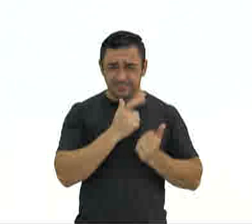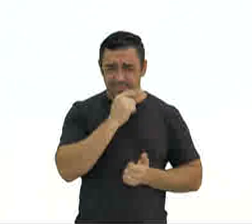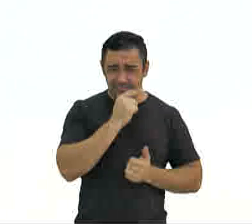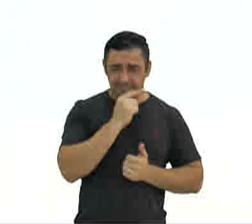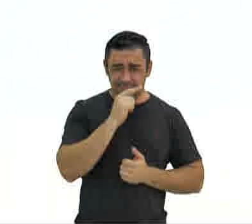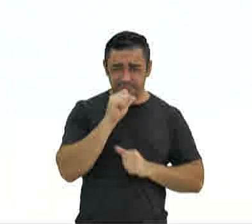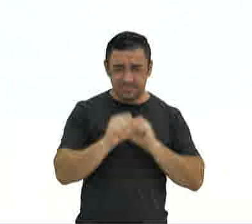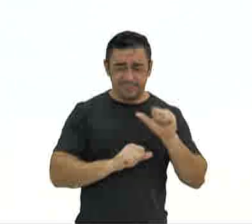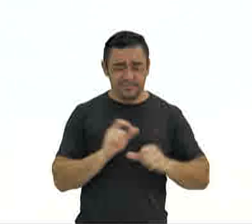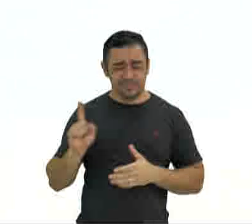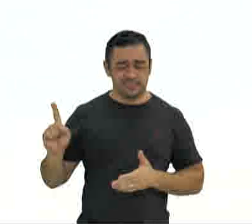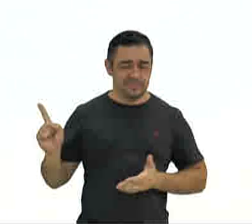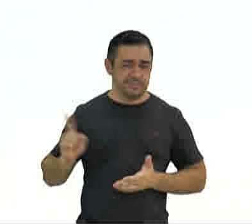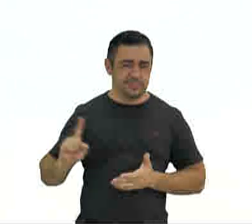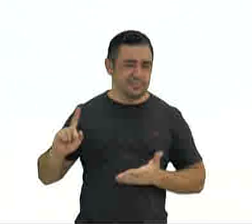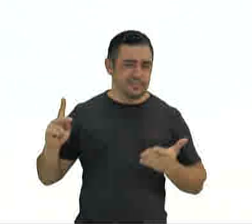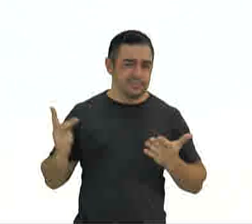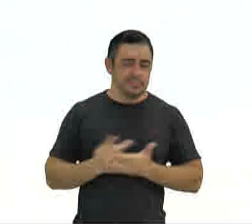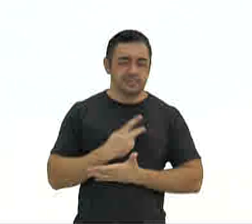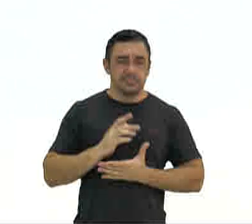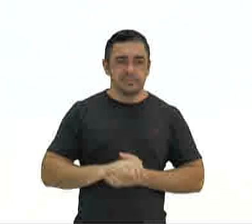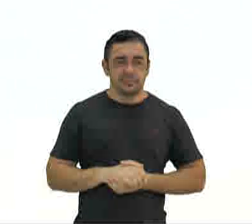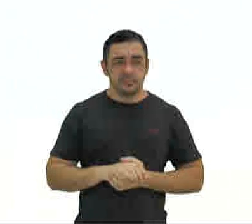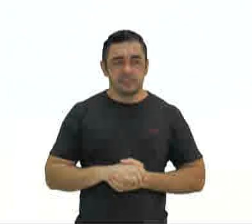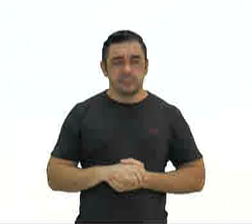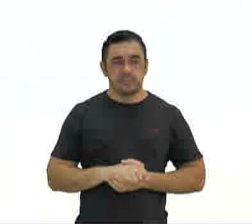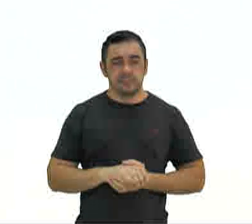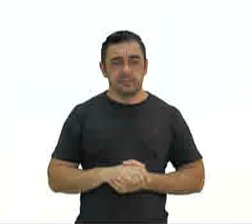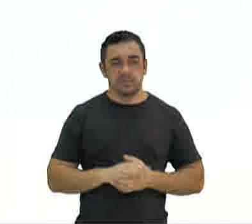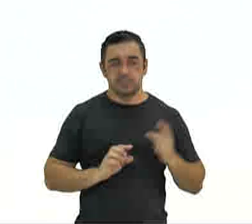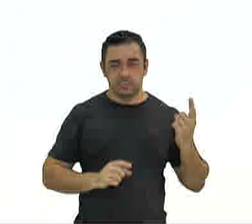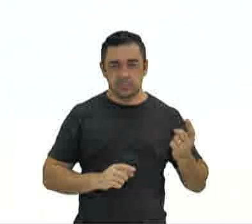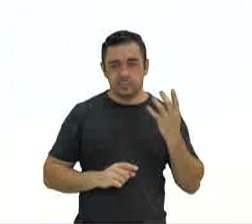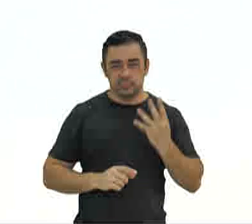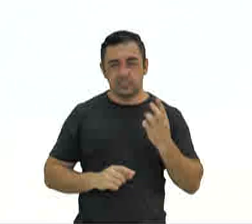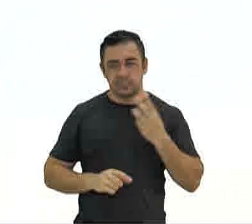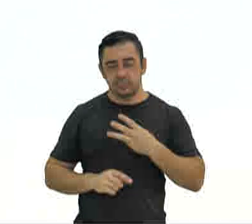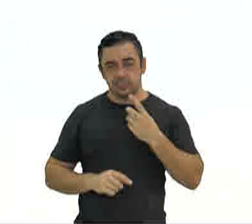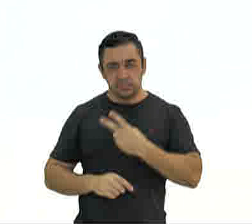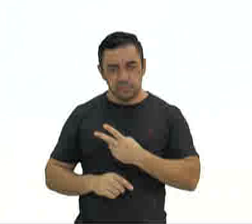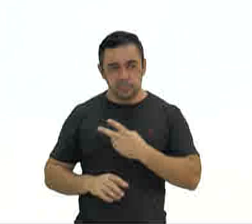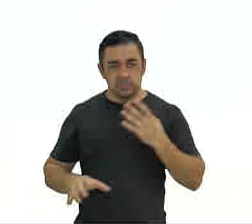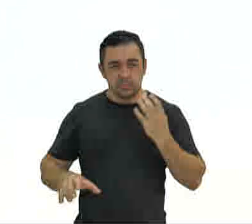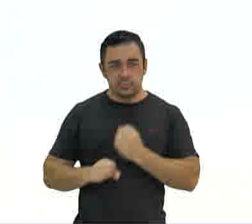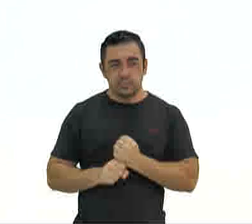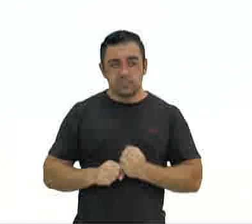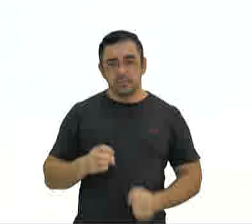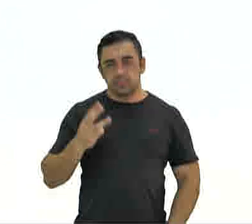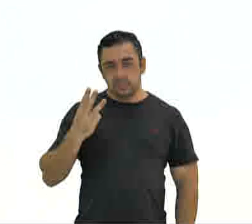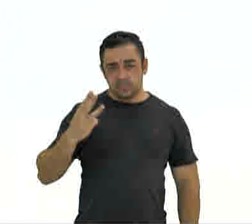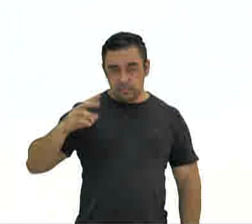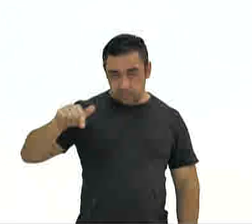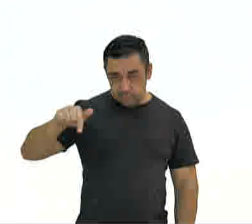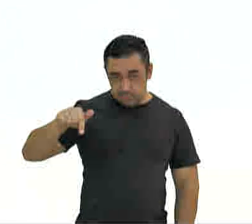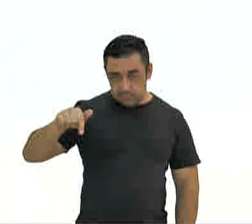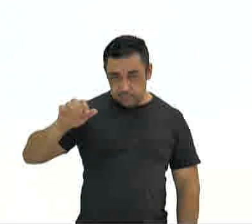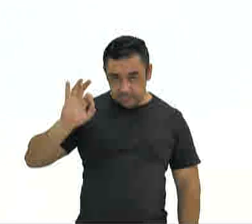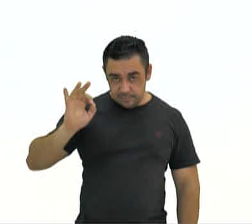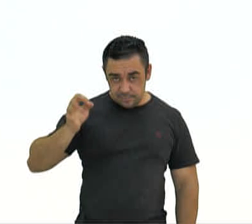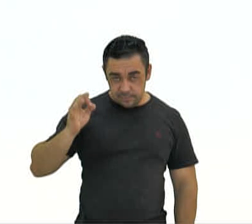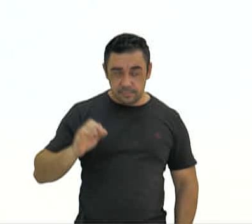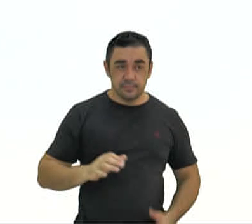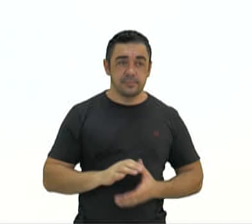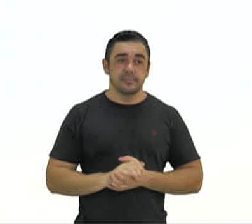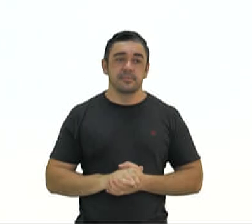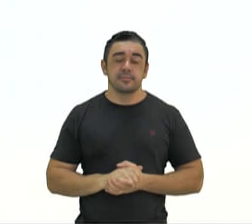por termoelétrica, totalmente errado. Então, as questões corretas, 1, 4 e 32, somando 37,